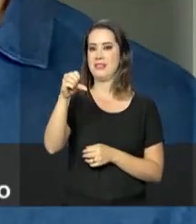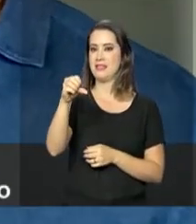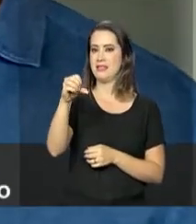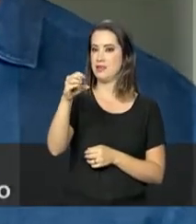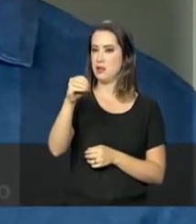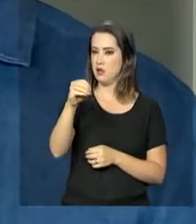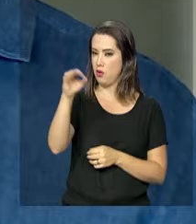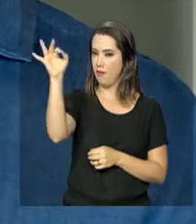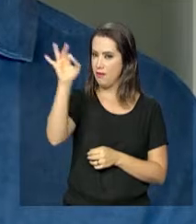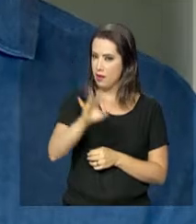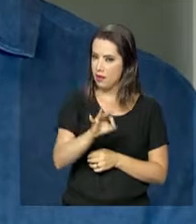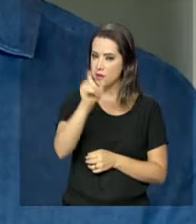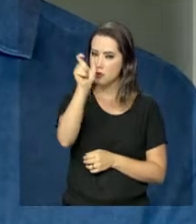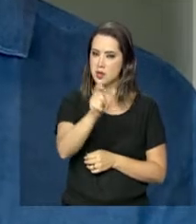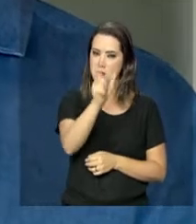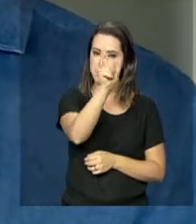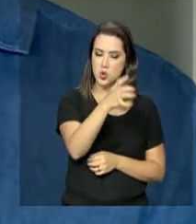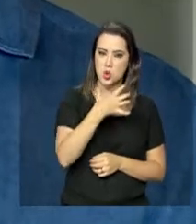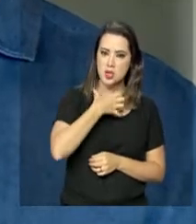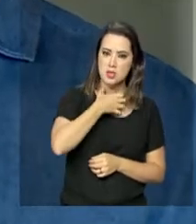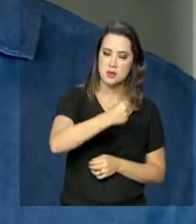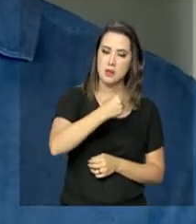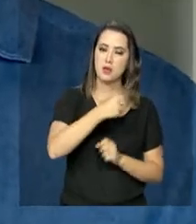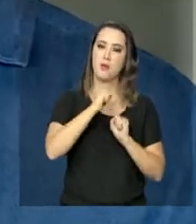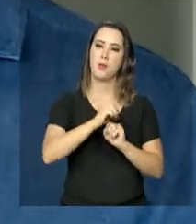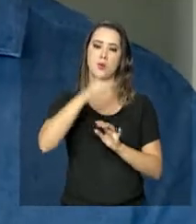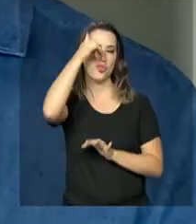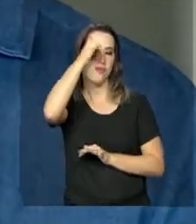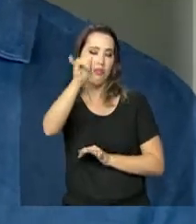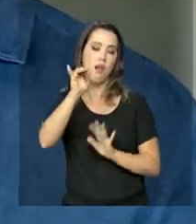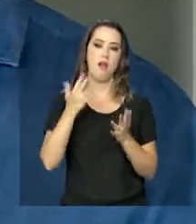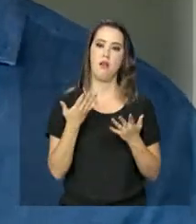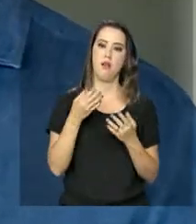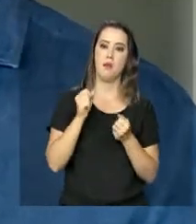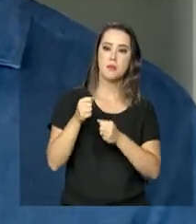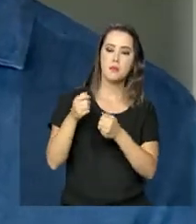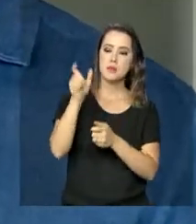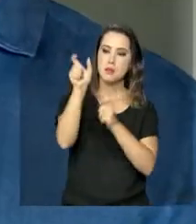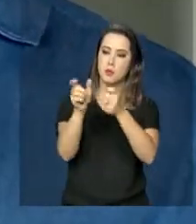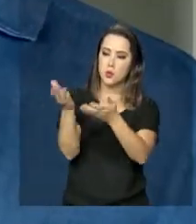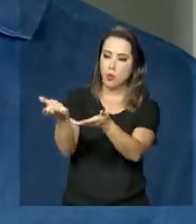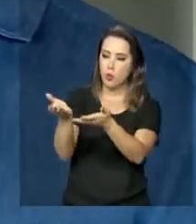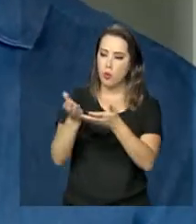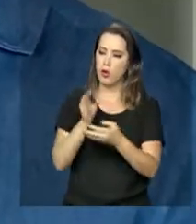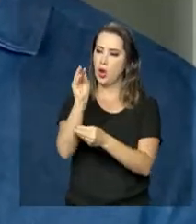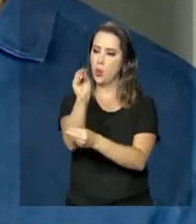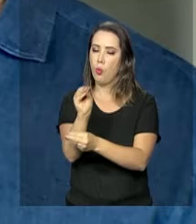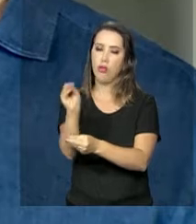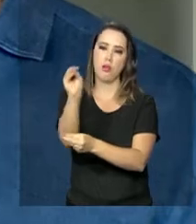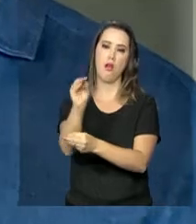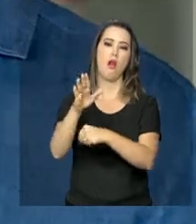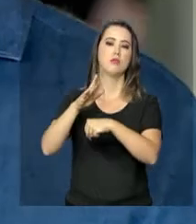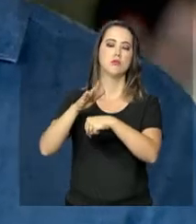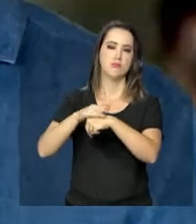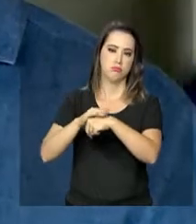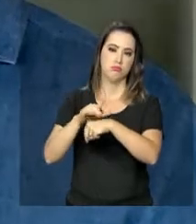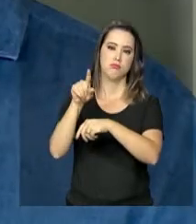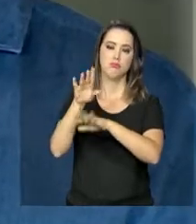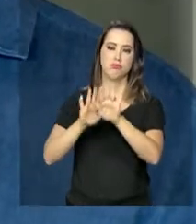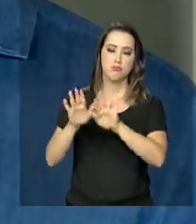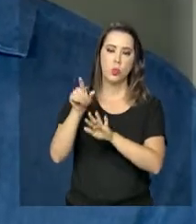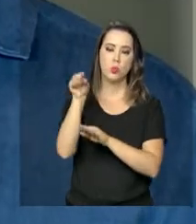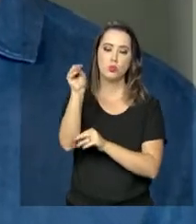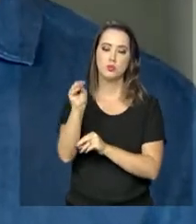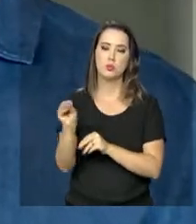ser evitados desde que a pessoa seja acolhida e tratada adequadamente isso também o número da organização mundial de saúde